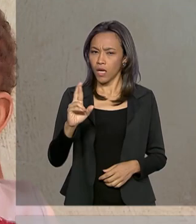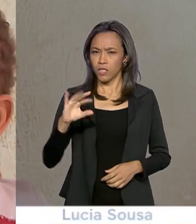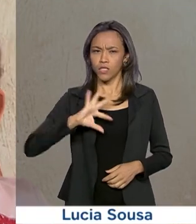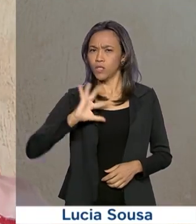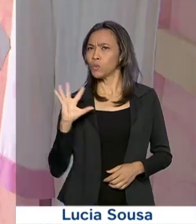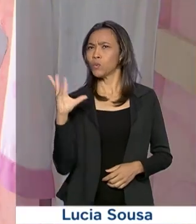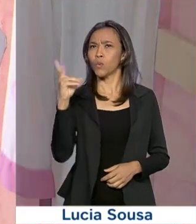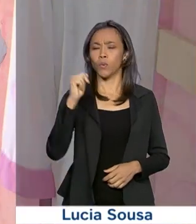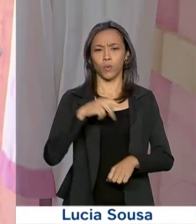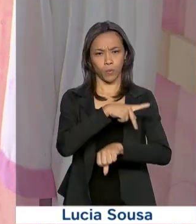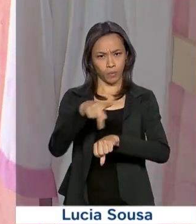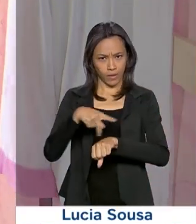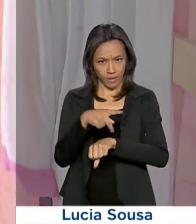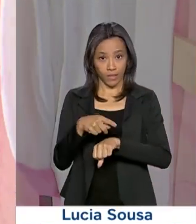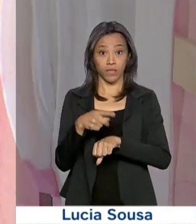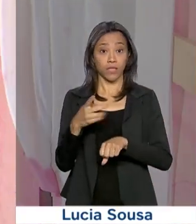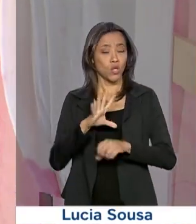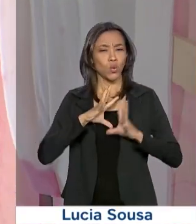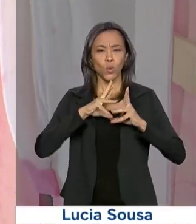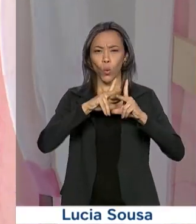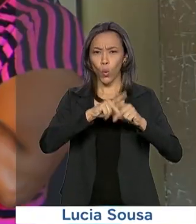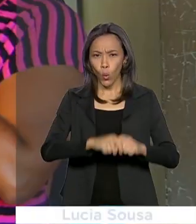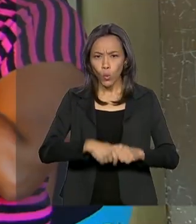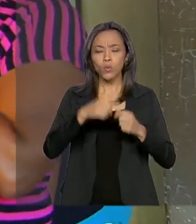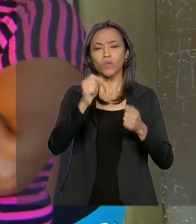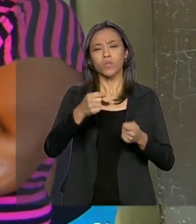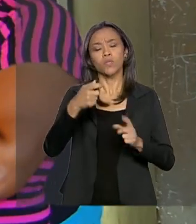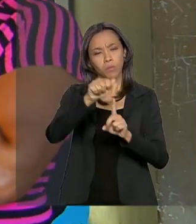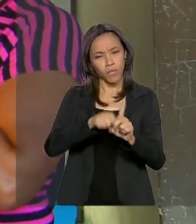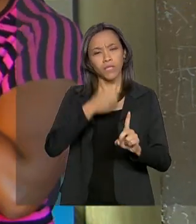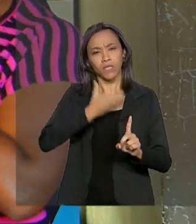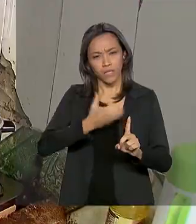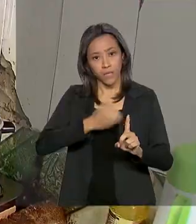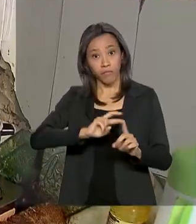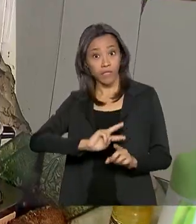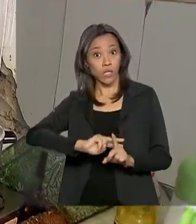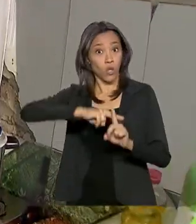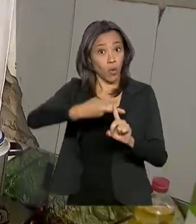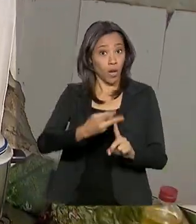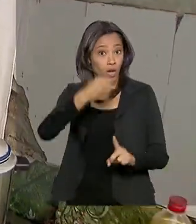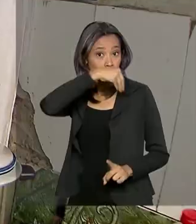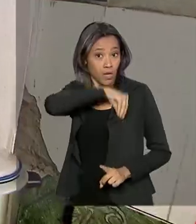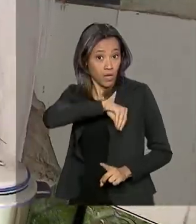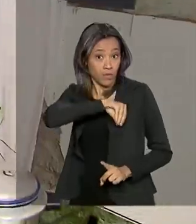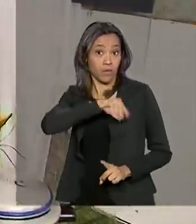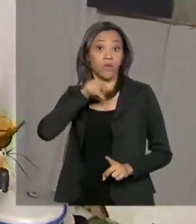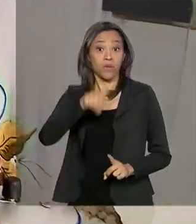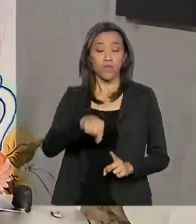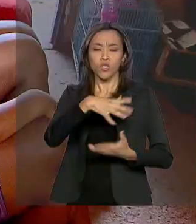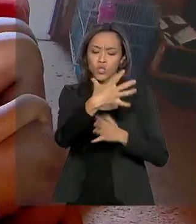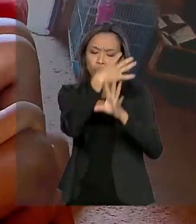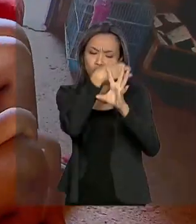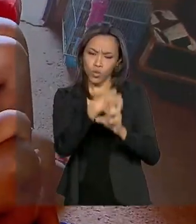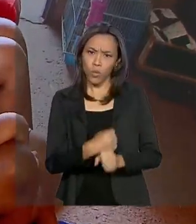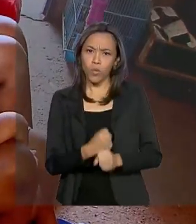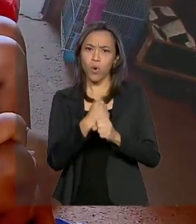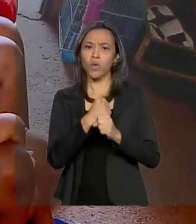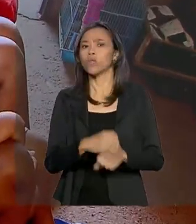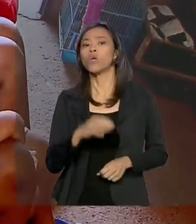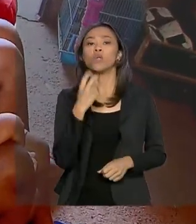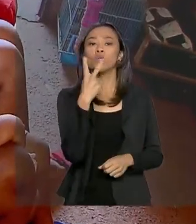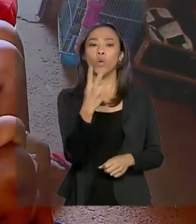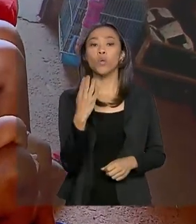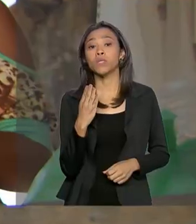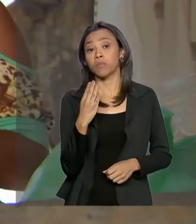Todos os beneficiários da folha de dezembro receberão a parcela em dobro. A folha do último mês do ano somou um total de 2